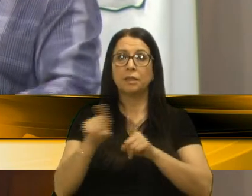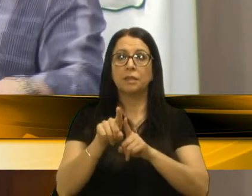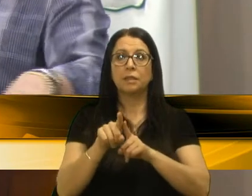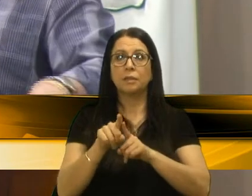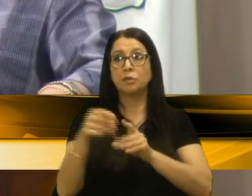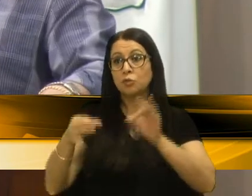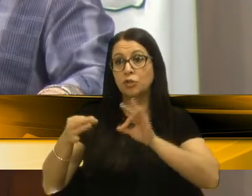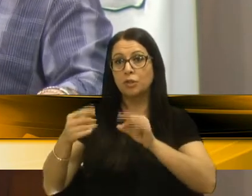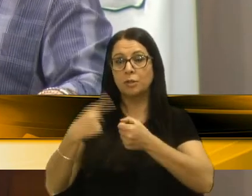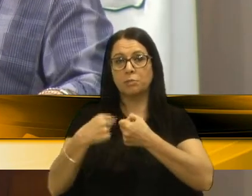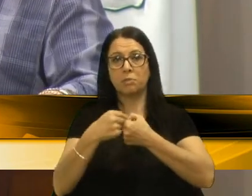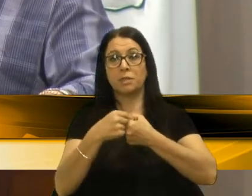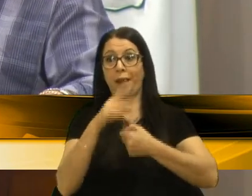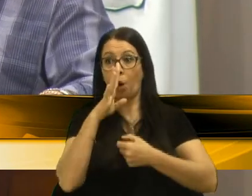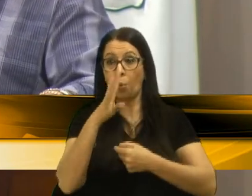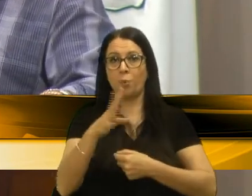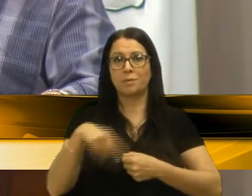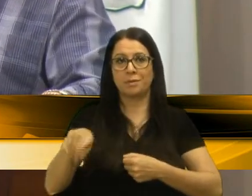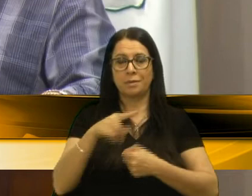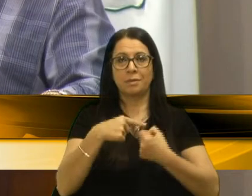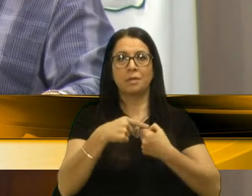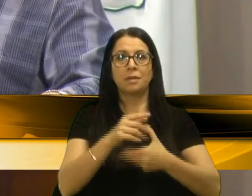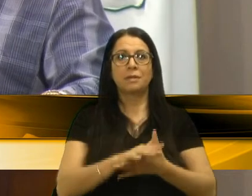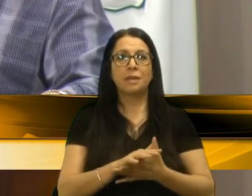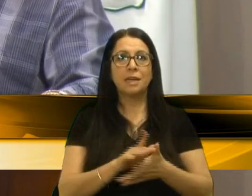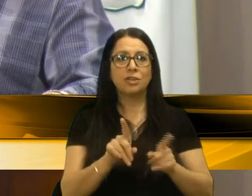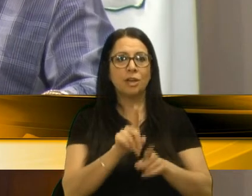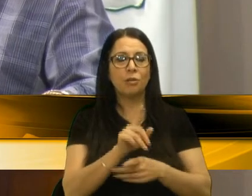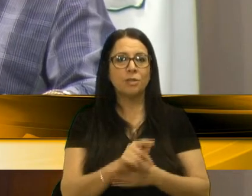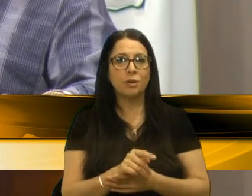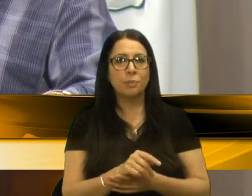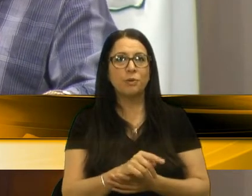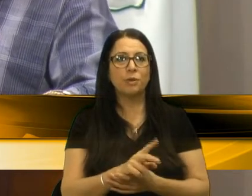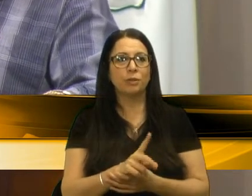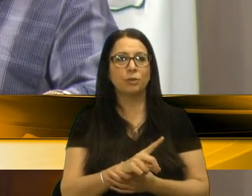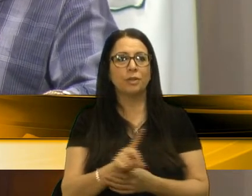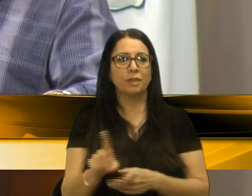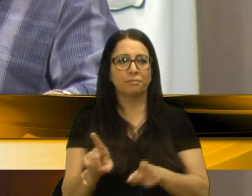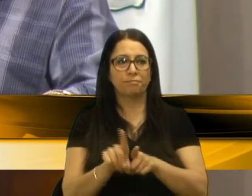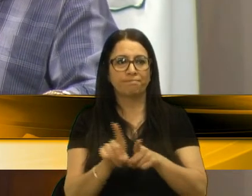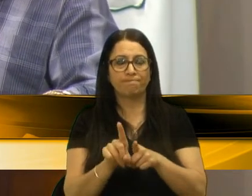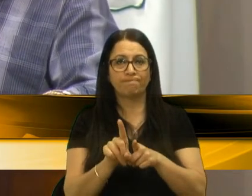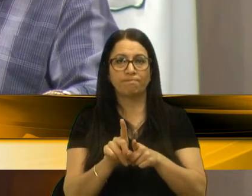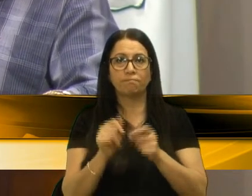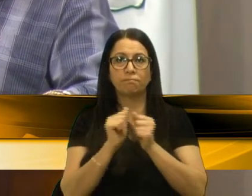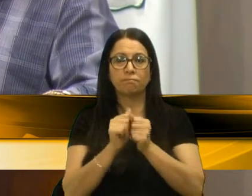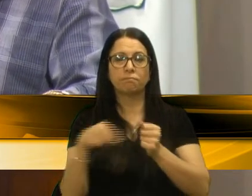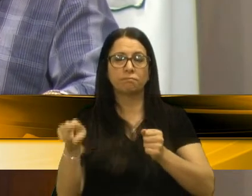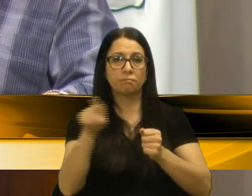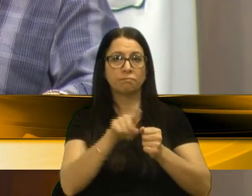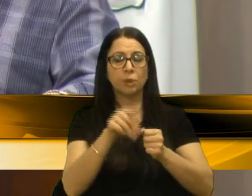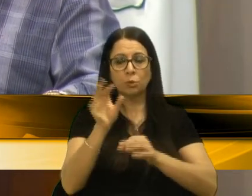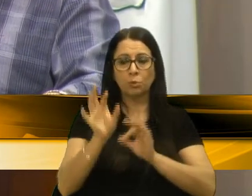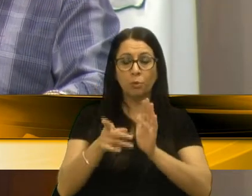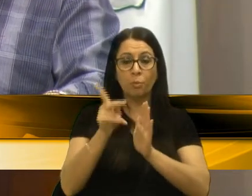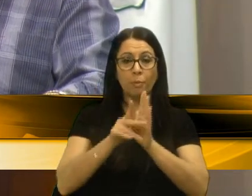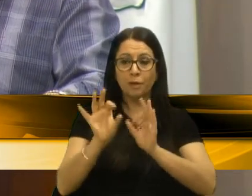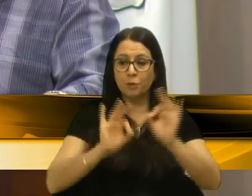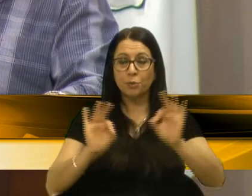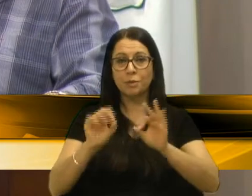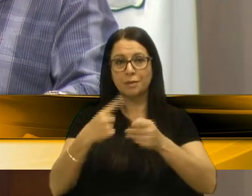prefeito, acusa esta casa, é de não ter feito um amplo debate sobre o plano diretor